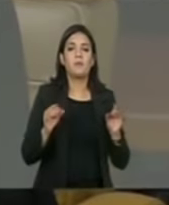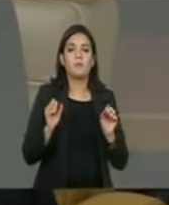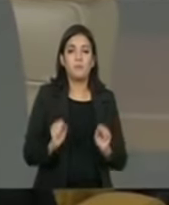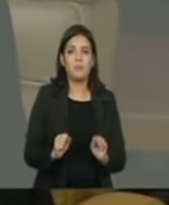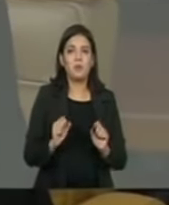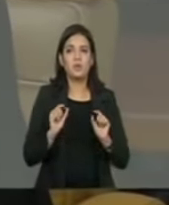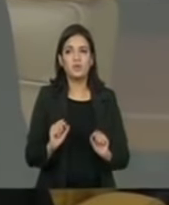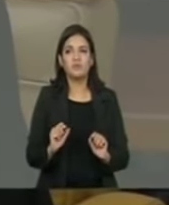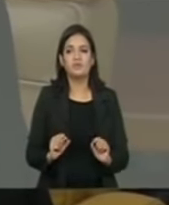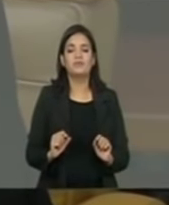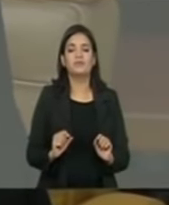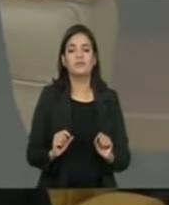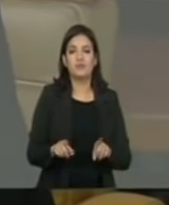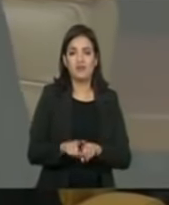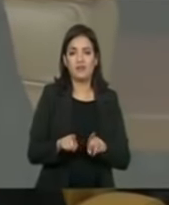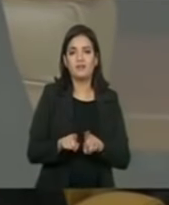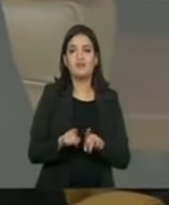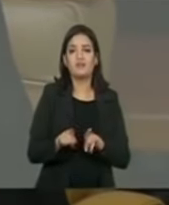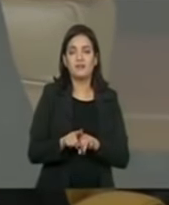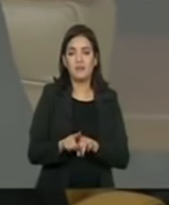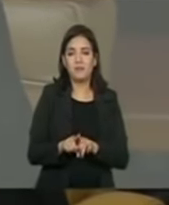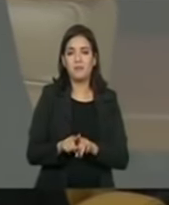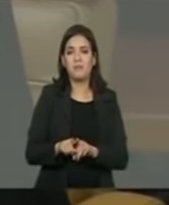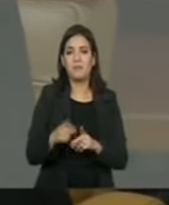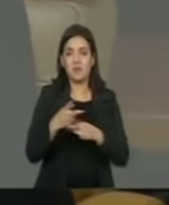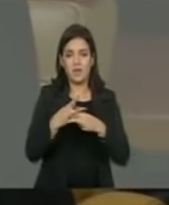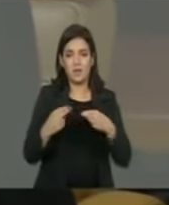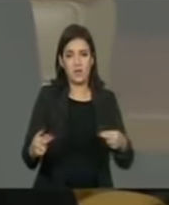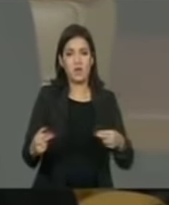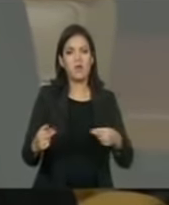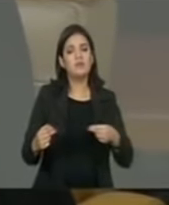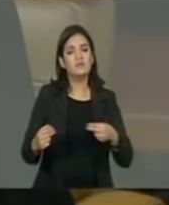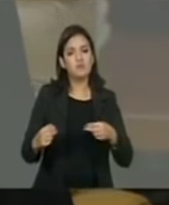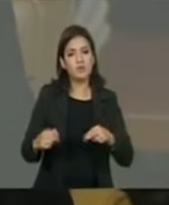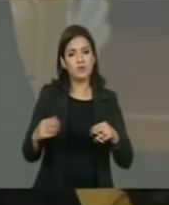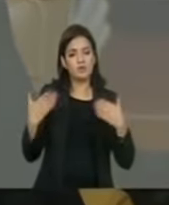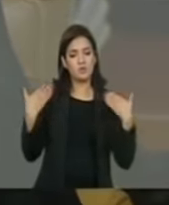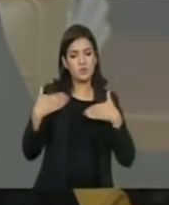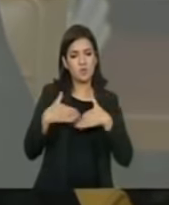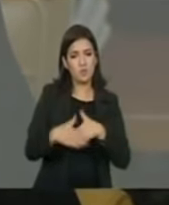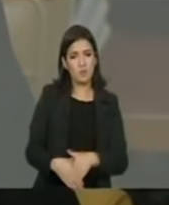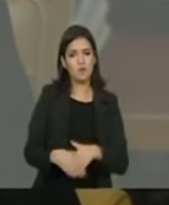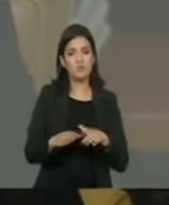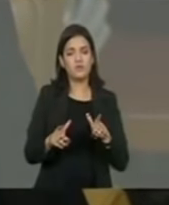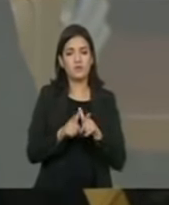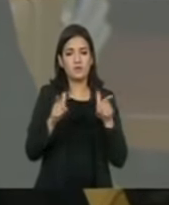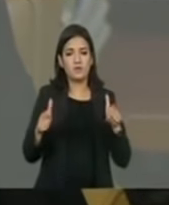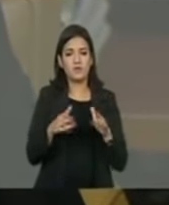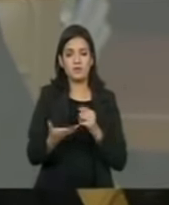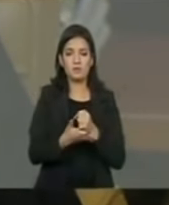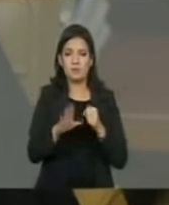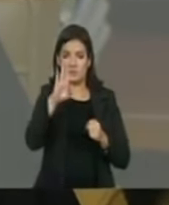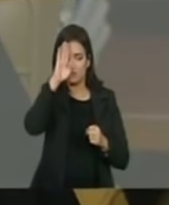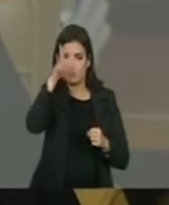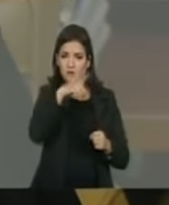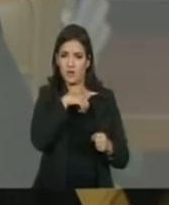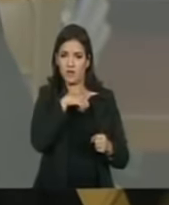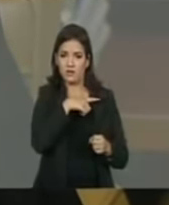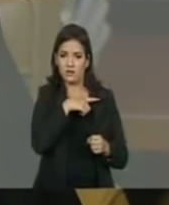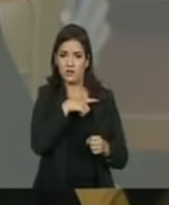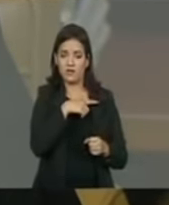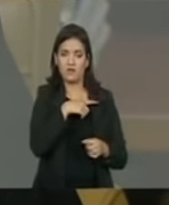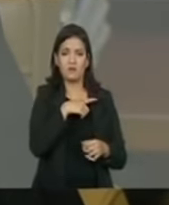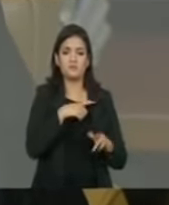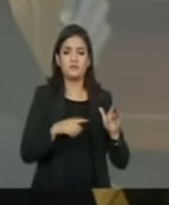do alcance da normatividade subordinante dos grandes princípios que informam e da essência a